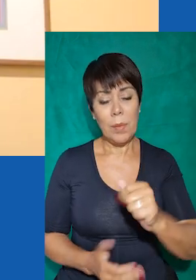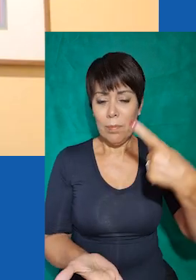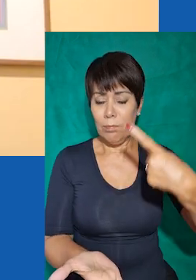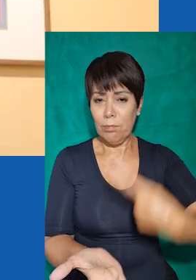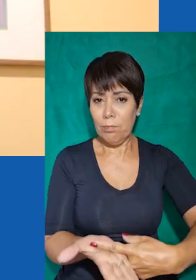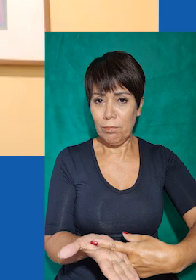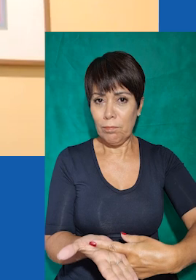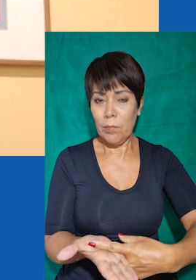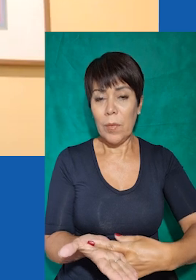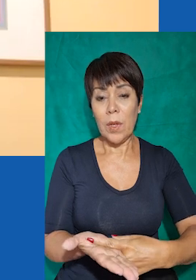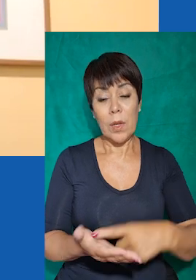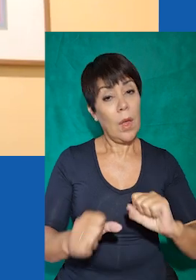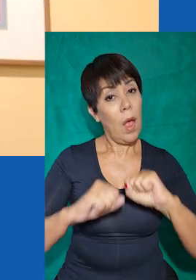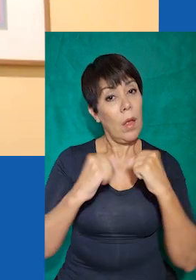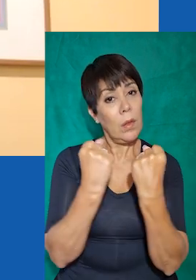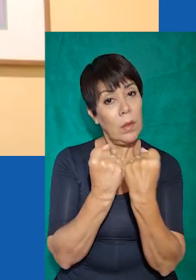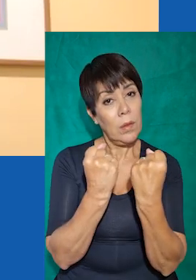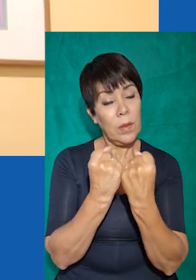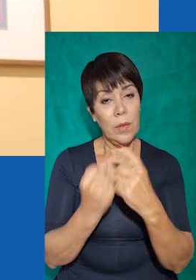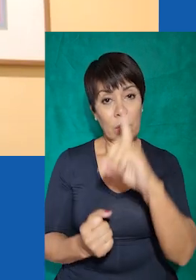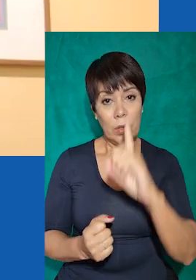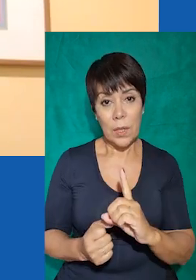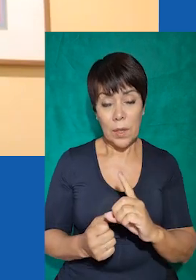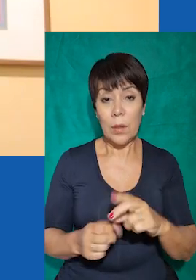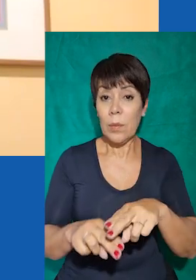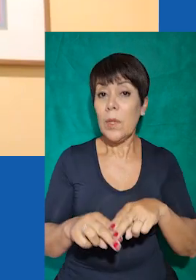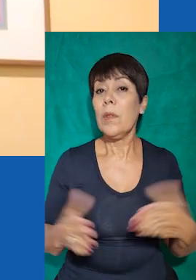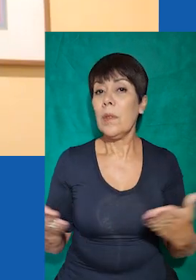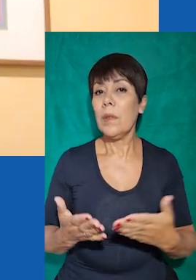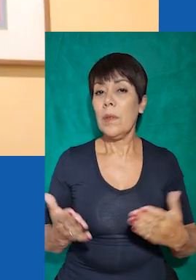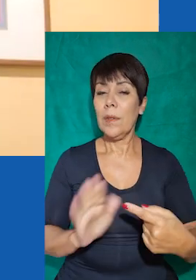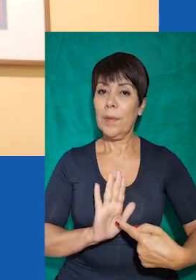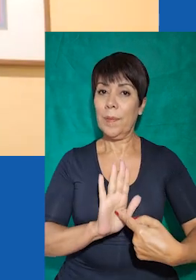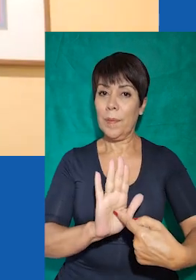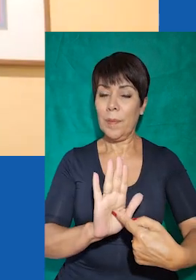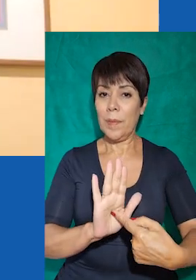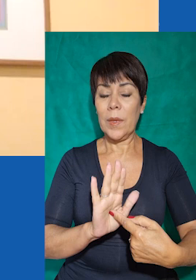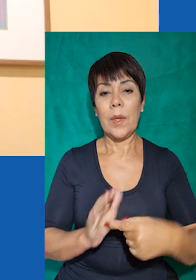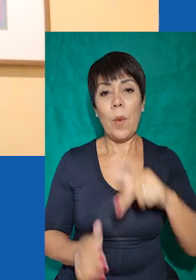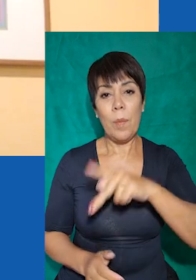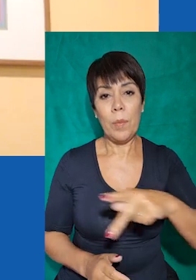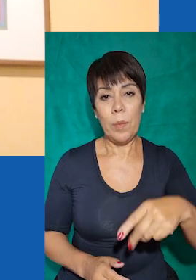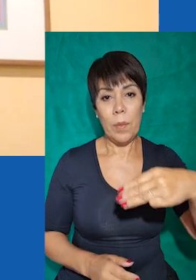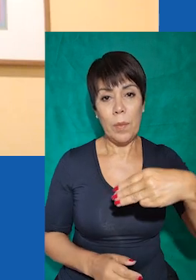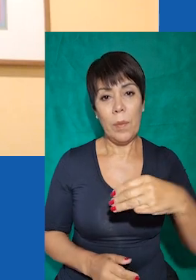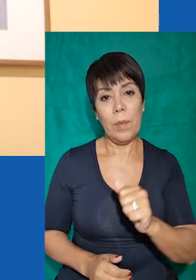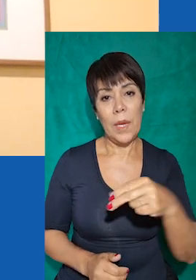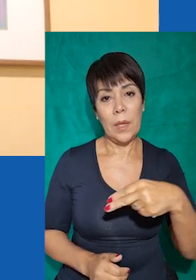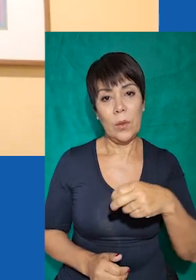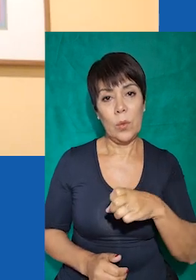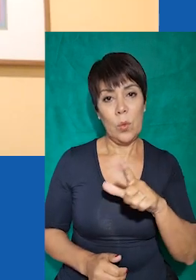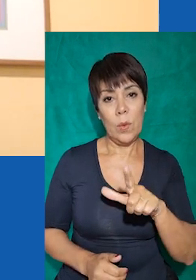defesa desses direitos e, nessa condição, teremos hoje as apresentações da professora Manuela Carneiro da